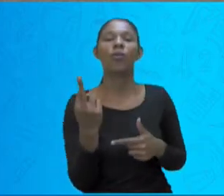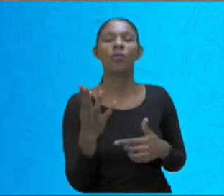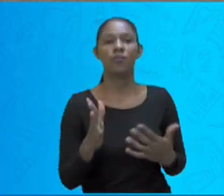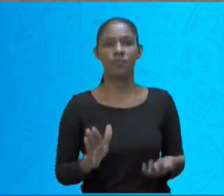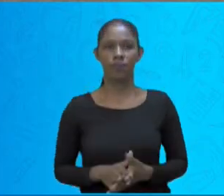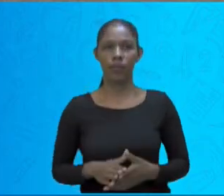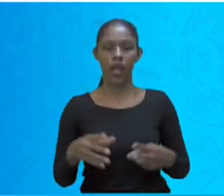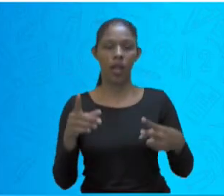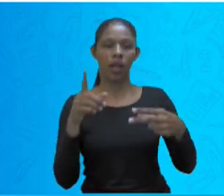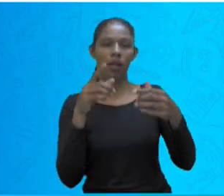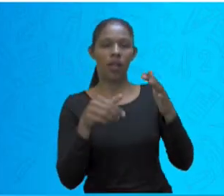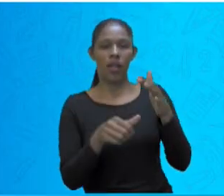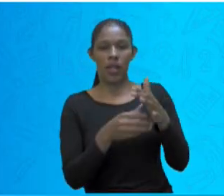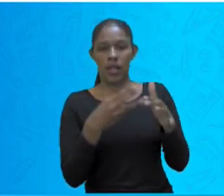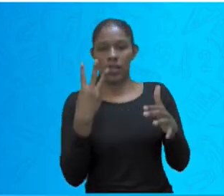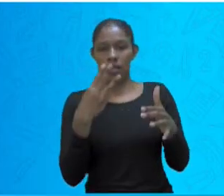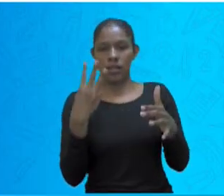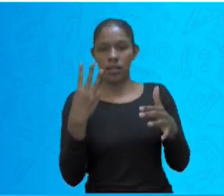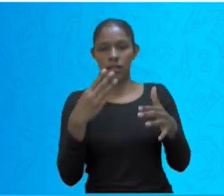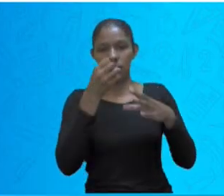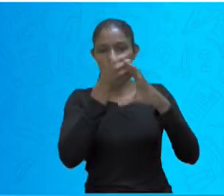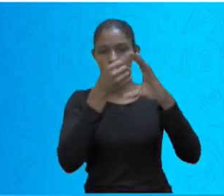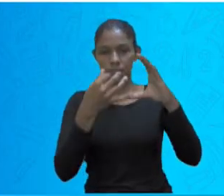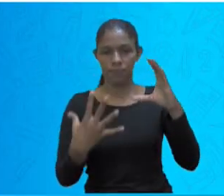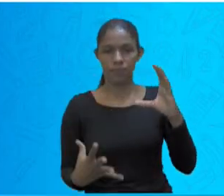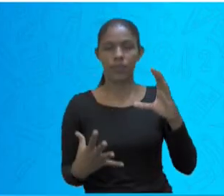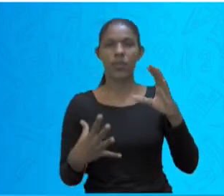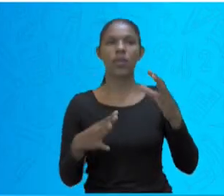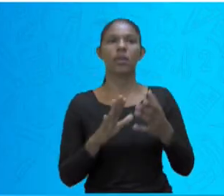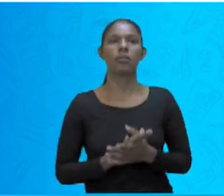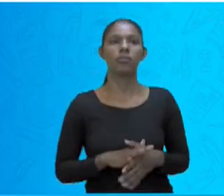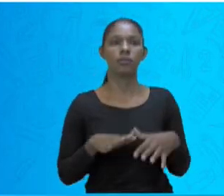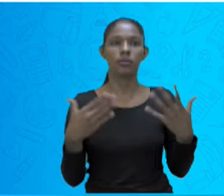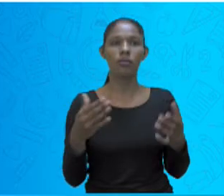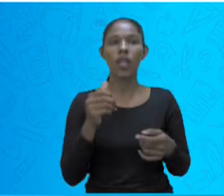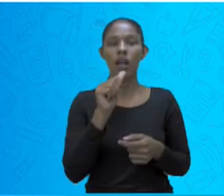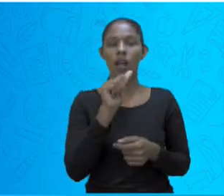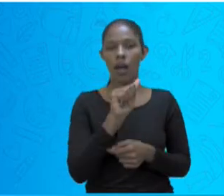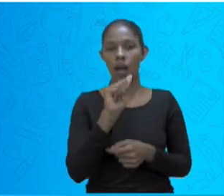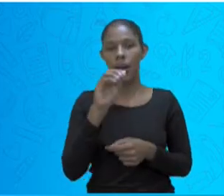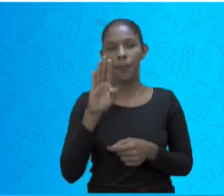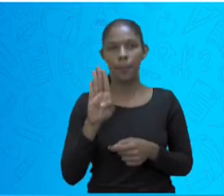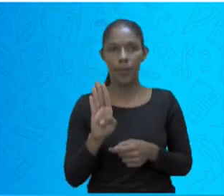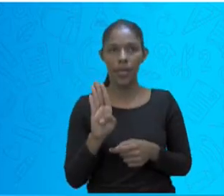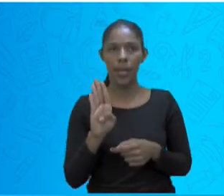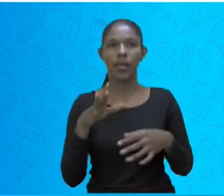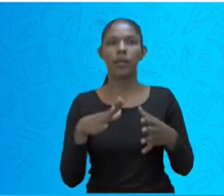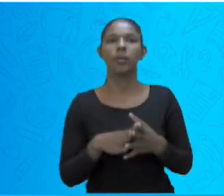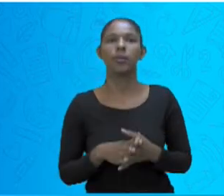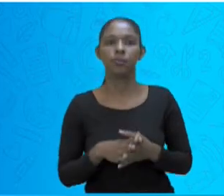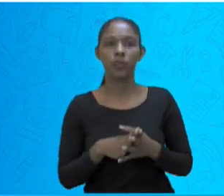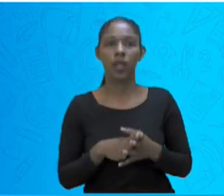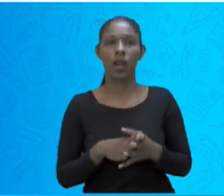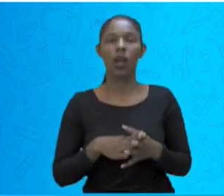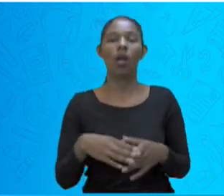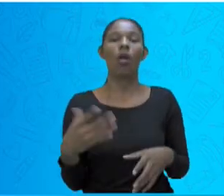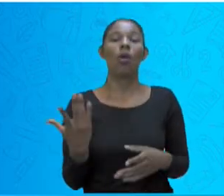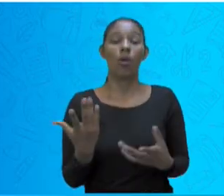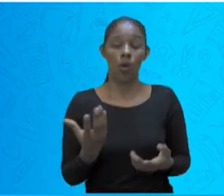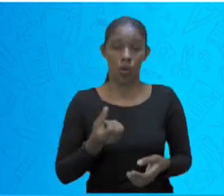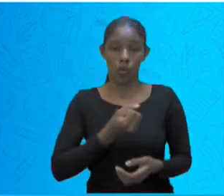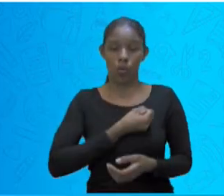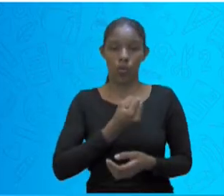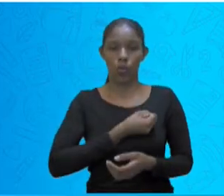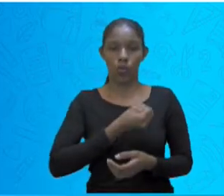Terceira propriedade. Para A e B, números reais não negativos, e N natural com